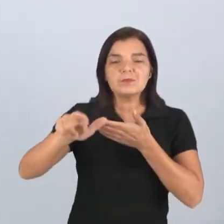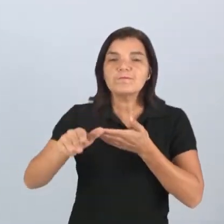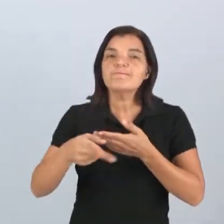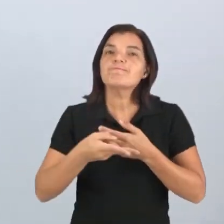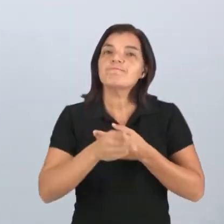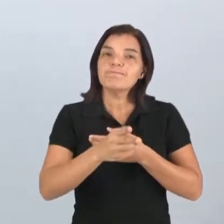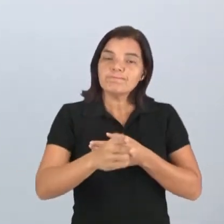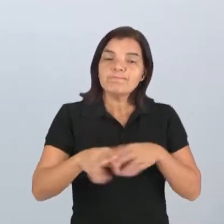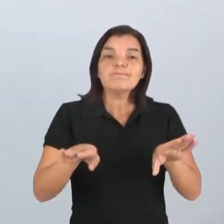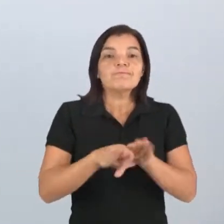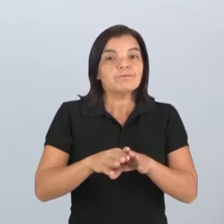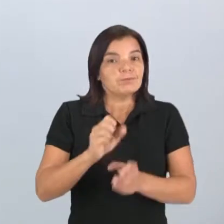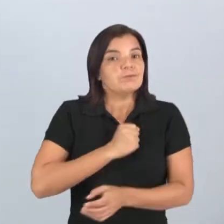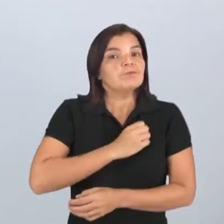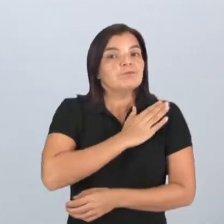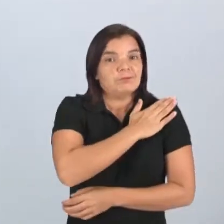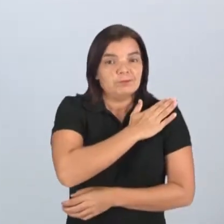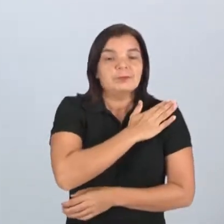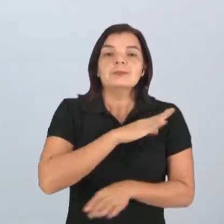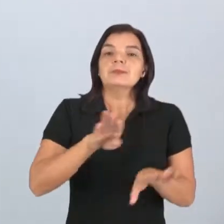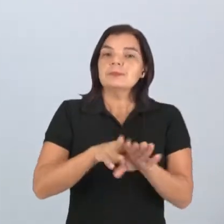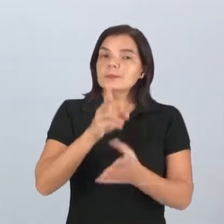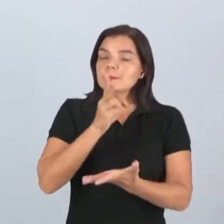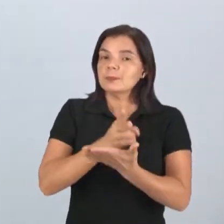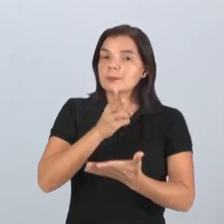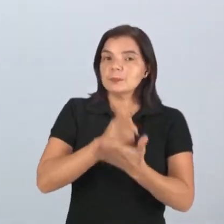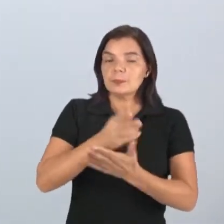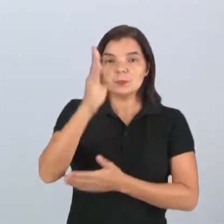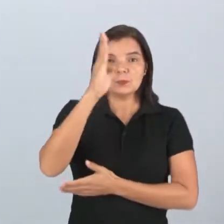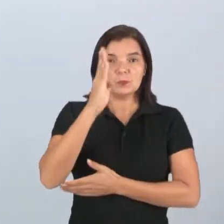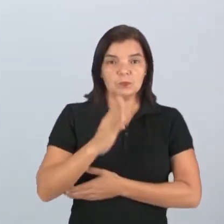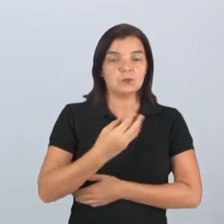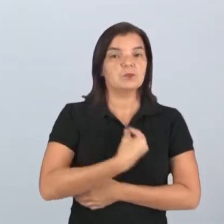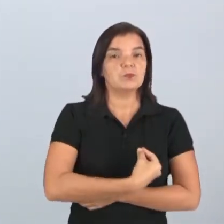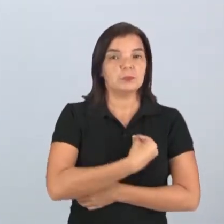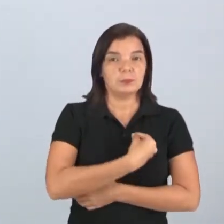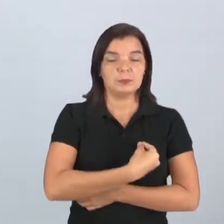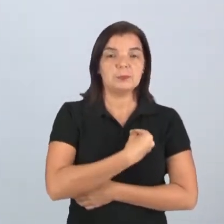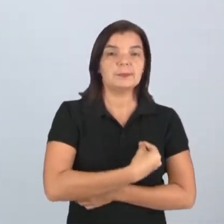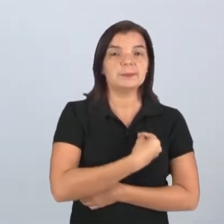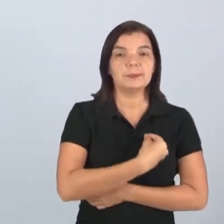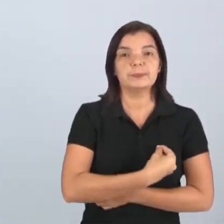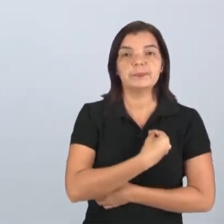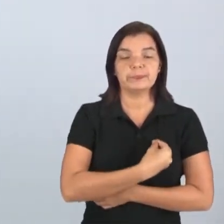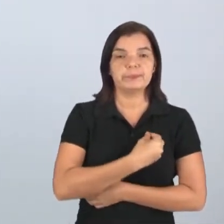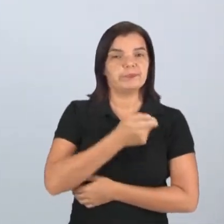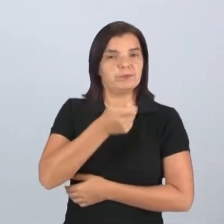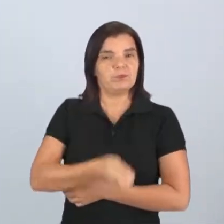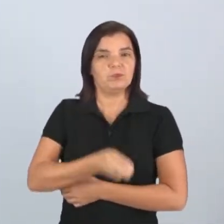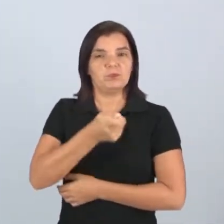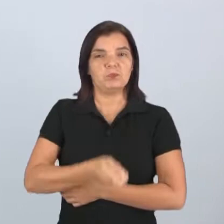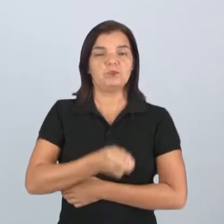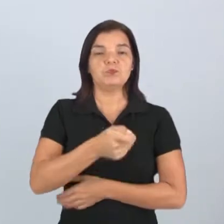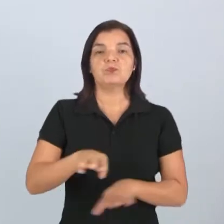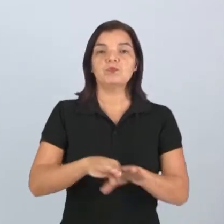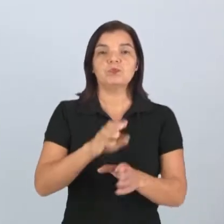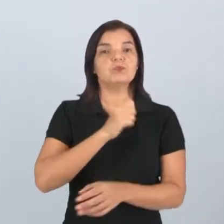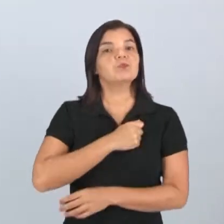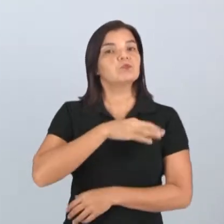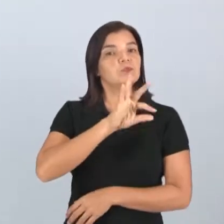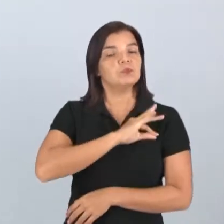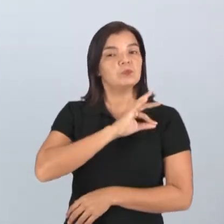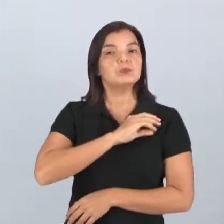e golpes militares, né? Ao mesmo tempo que no Brasil vivenciava-se um regime militar, lá na